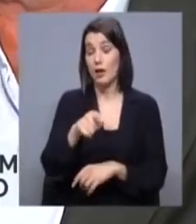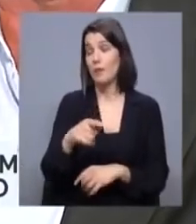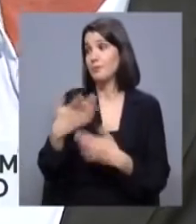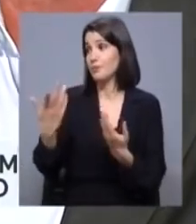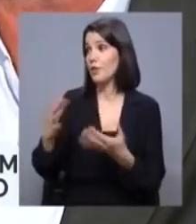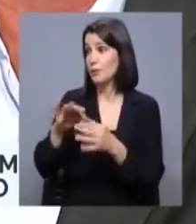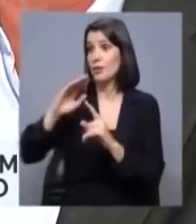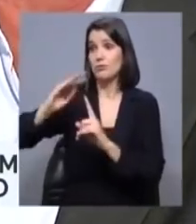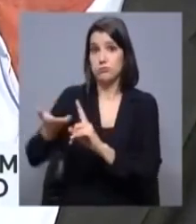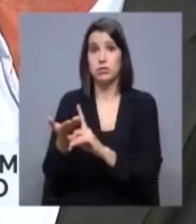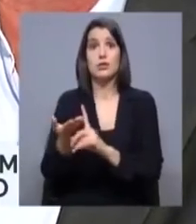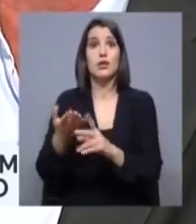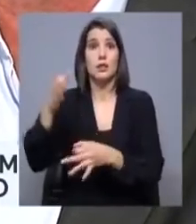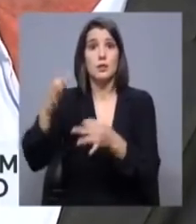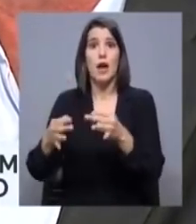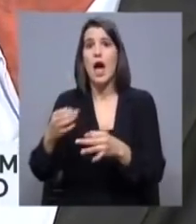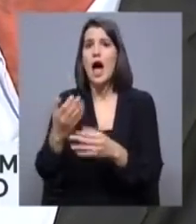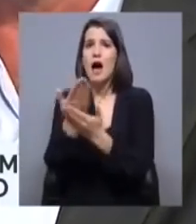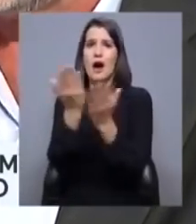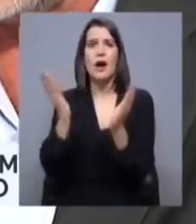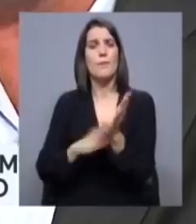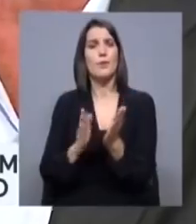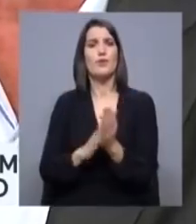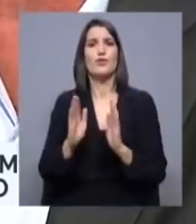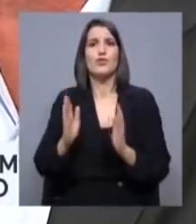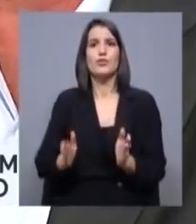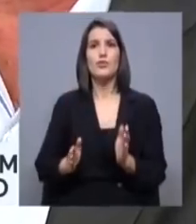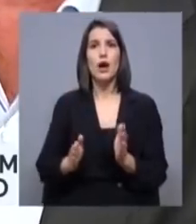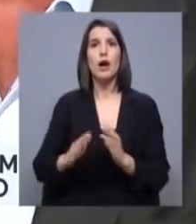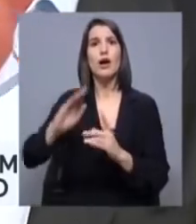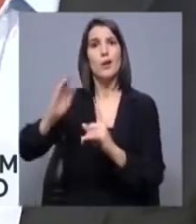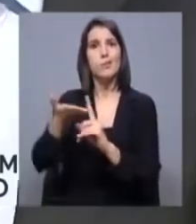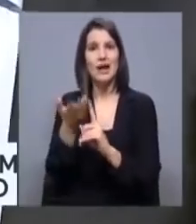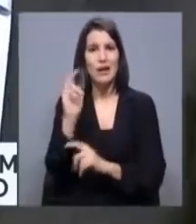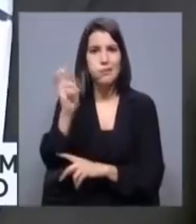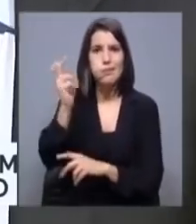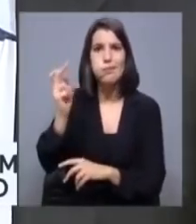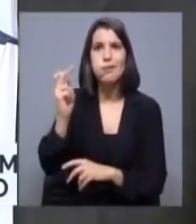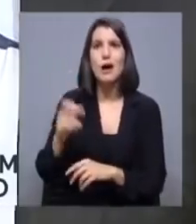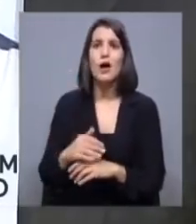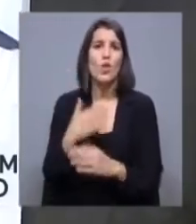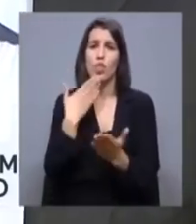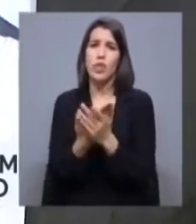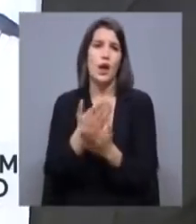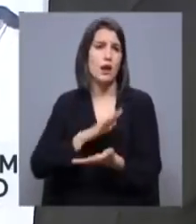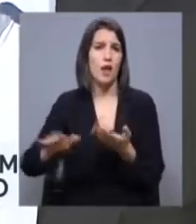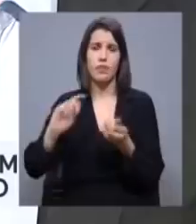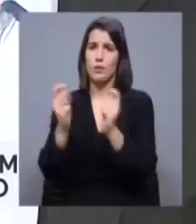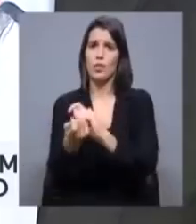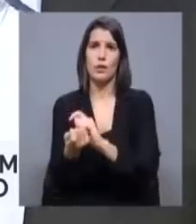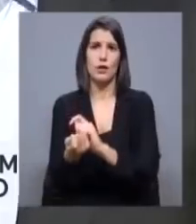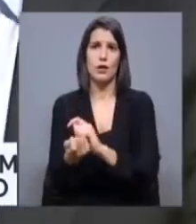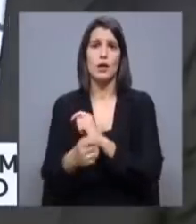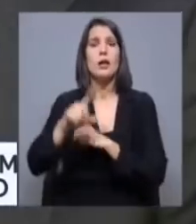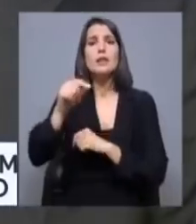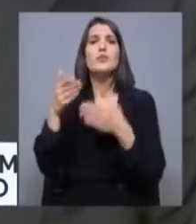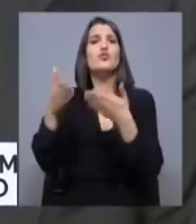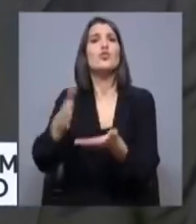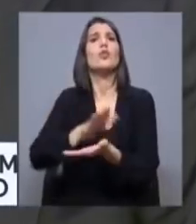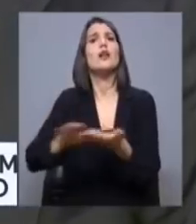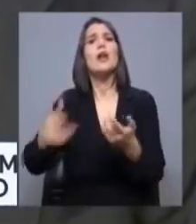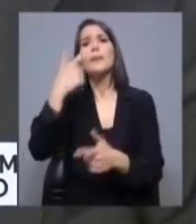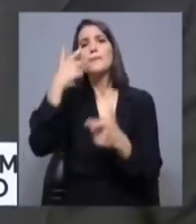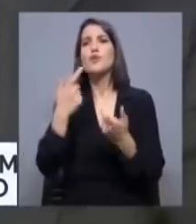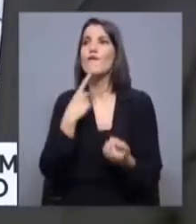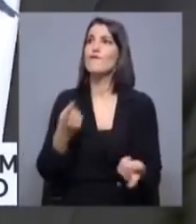exemplo está aprovadíssimo em todos os tipos penais que que o que a direção da pena não só não disse nada como não não ajuda